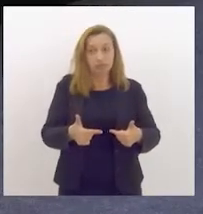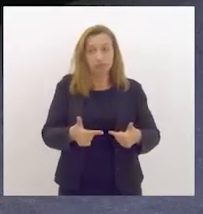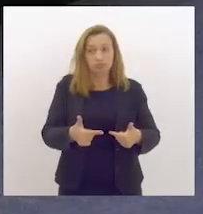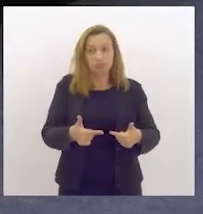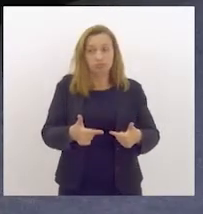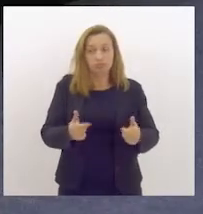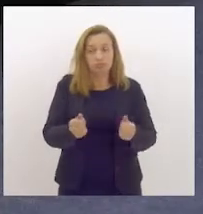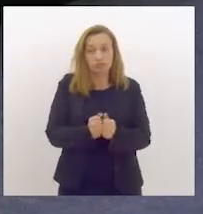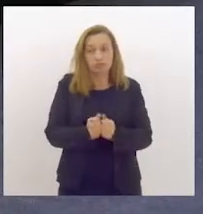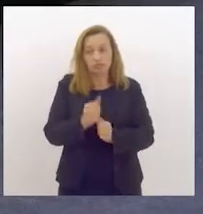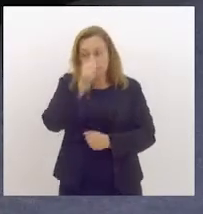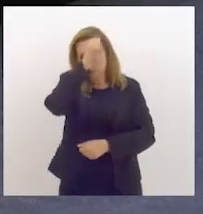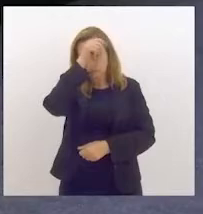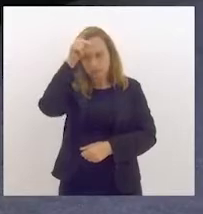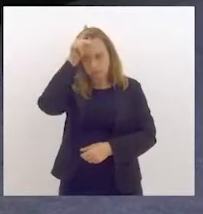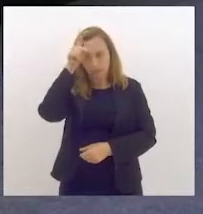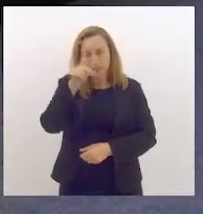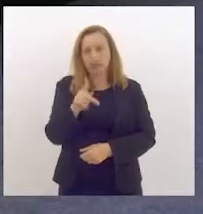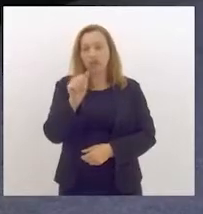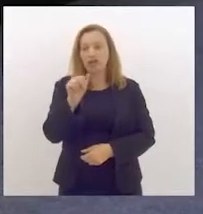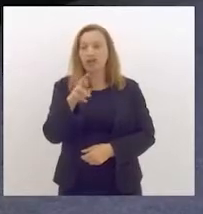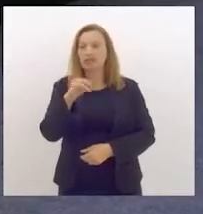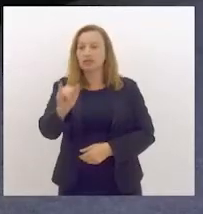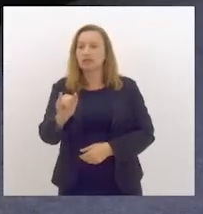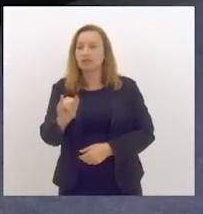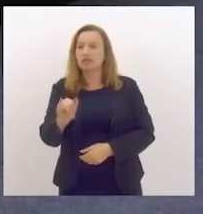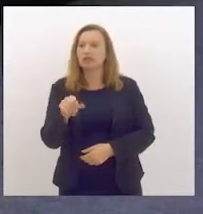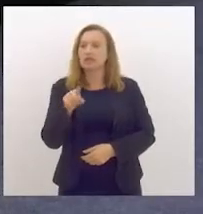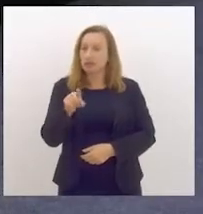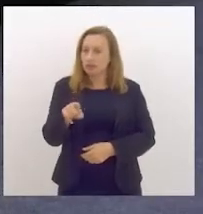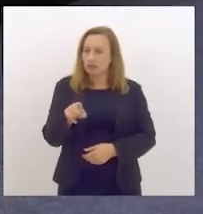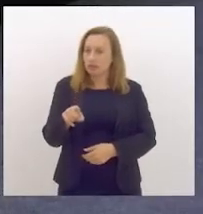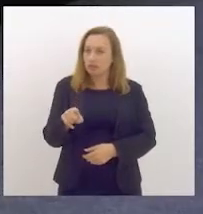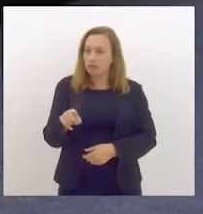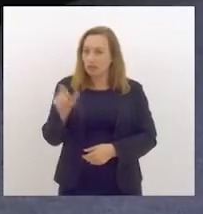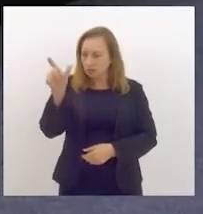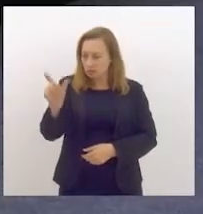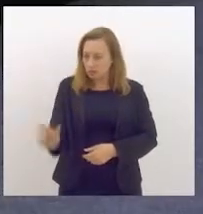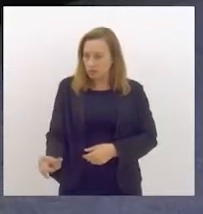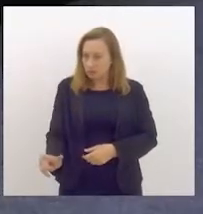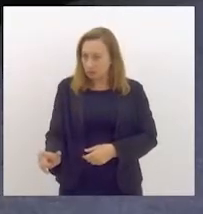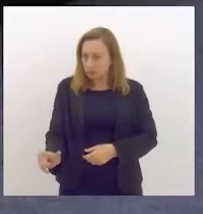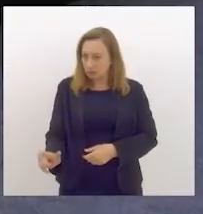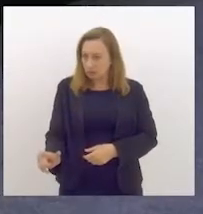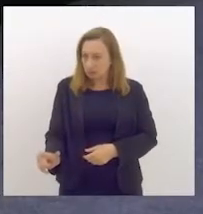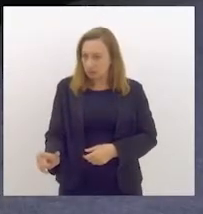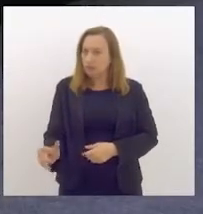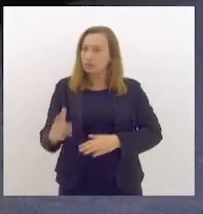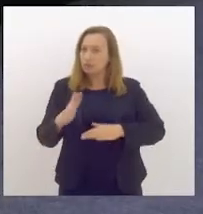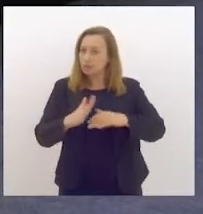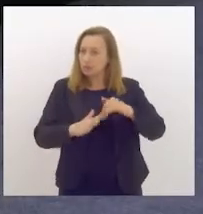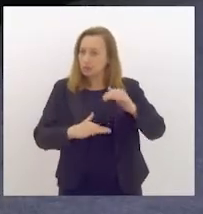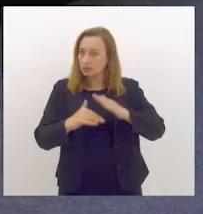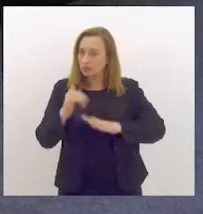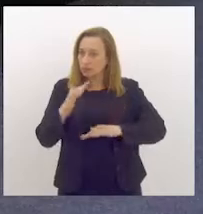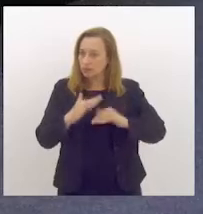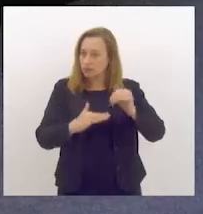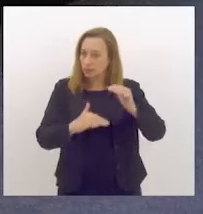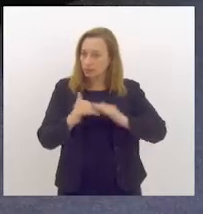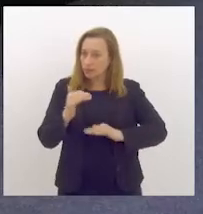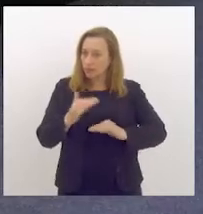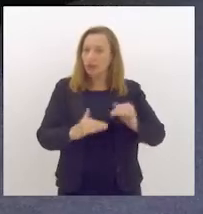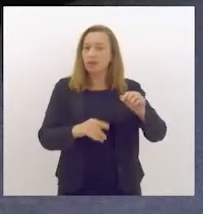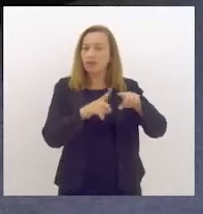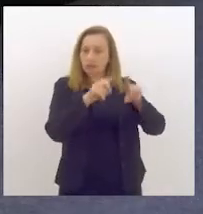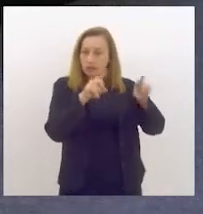junto à prefeitura de Paraty para que esse cidadão esse profissional esse